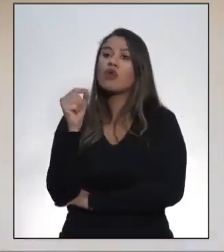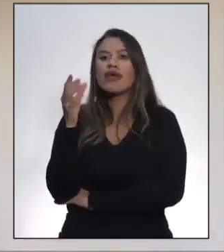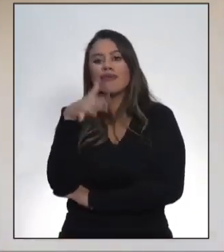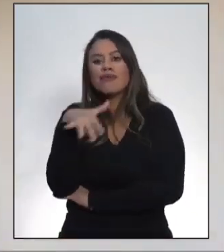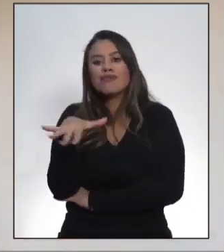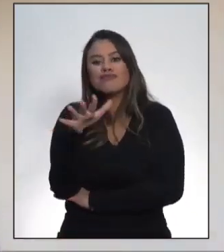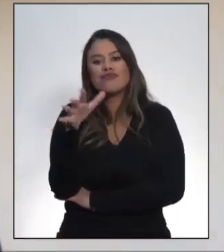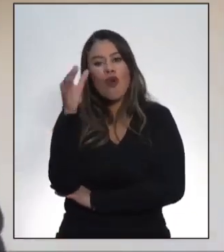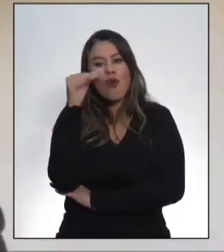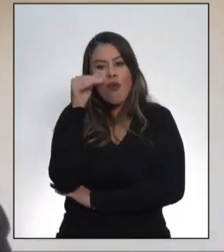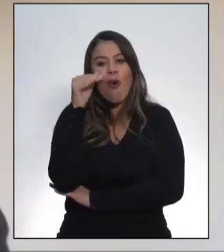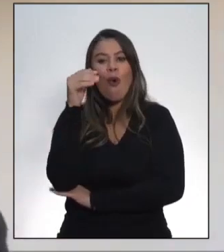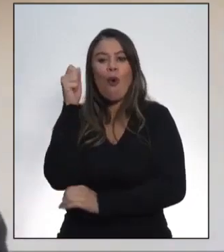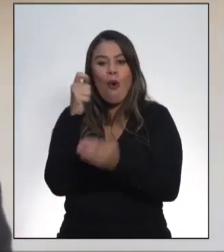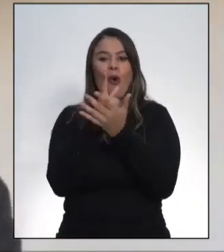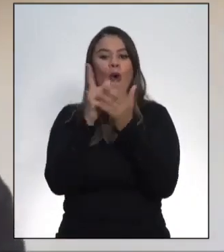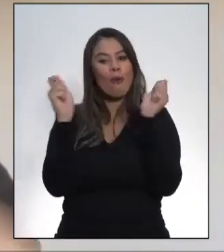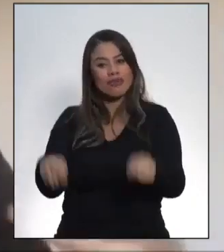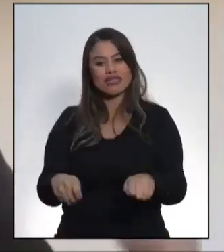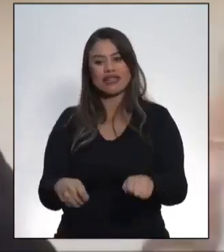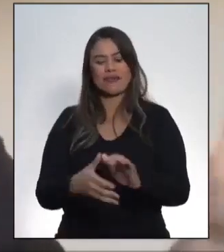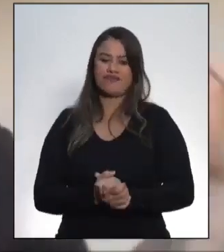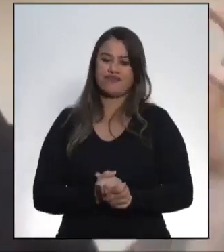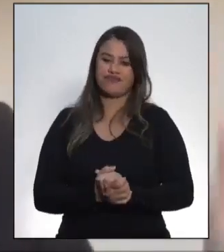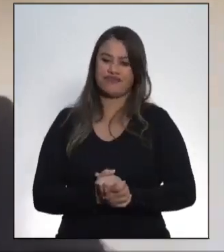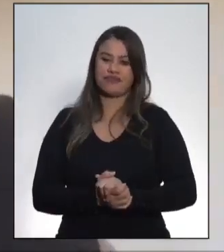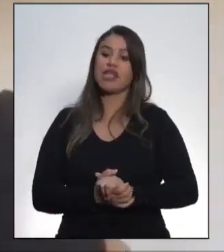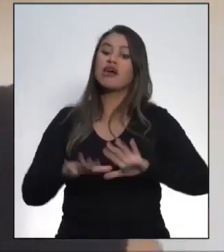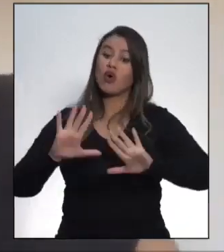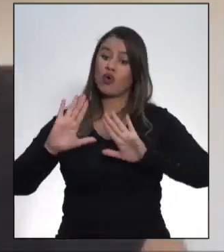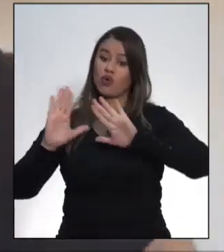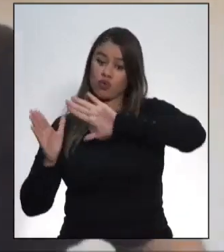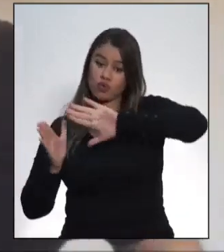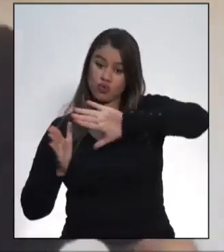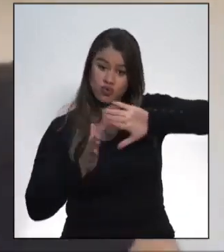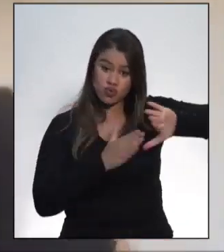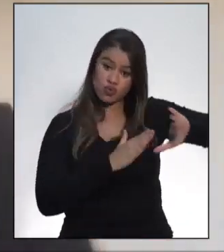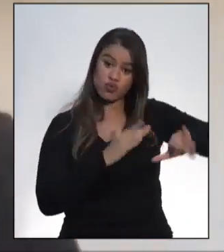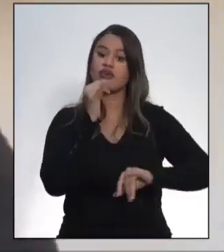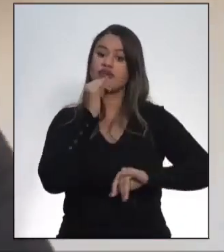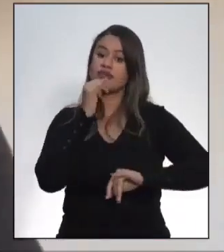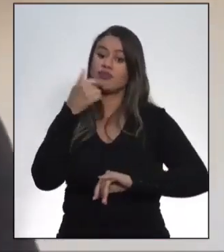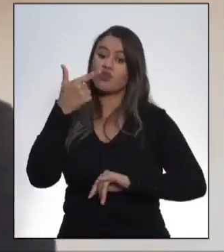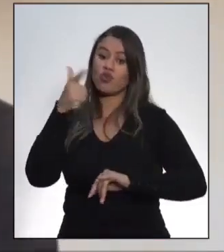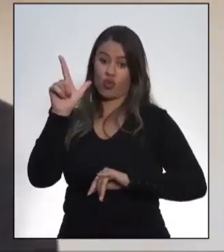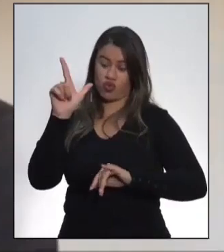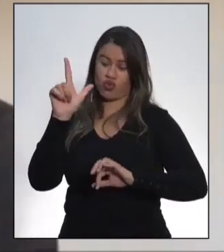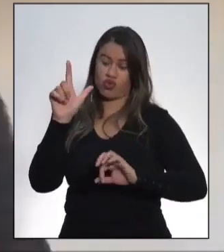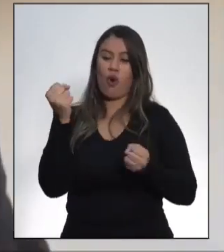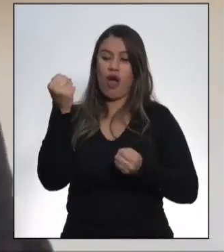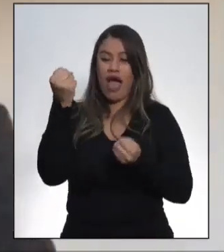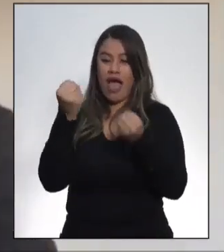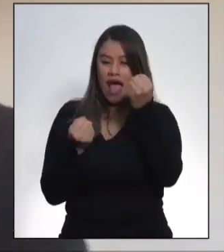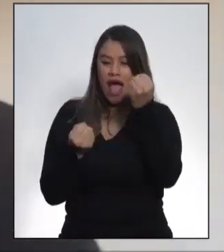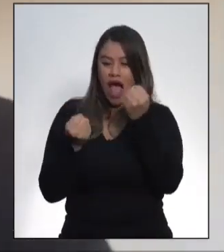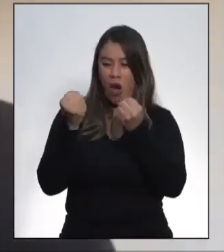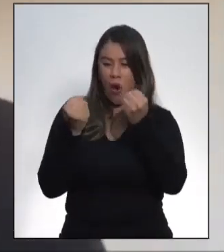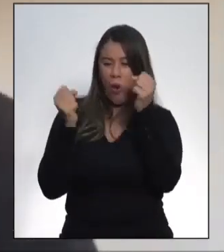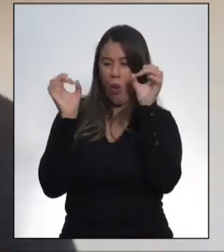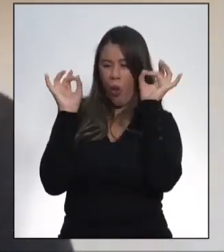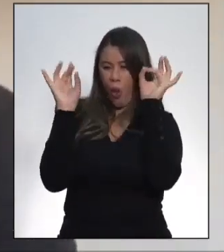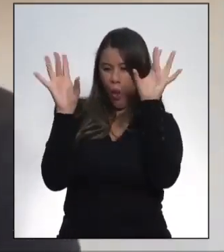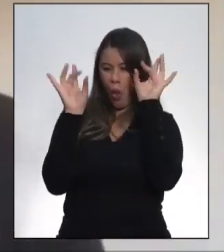espectro, pensa, por exemplo, na venda de carros de luxo. Carros de luxo são também um negócio.